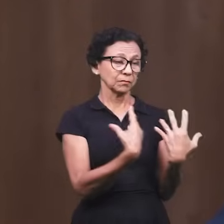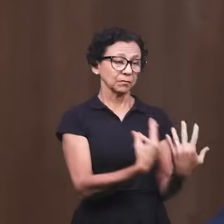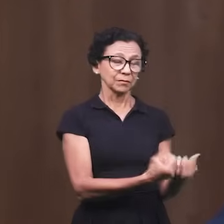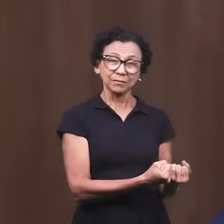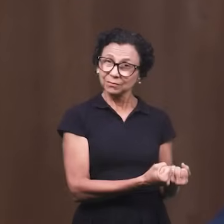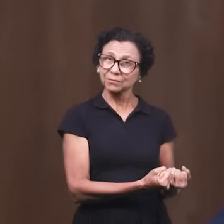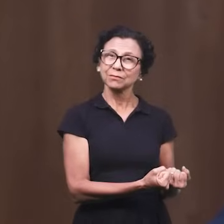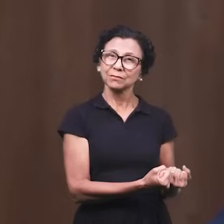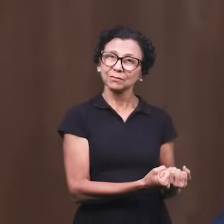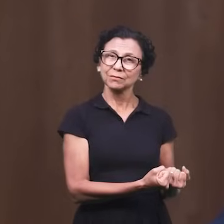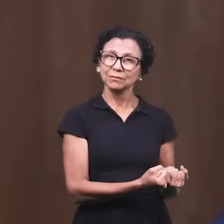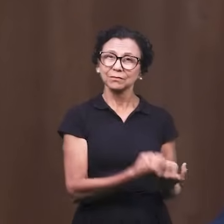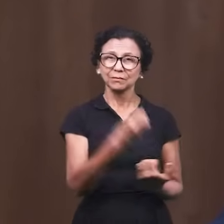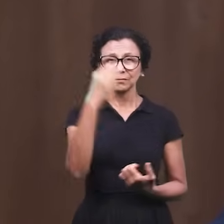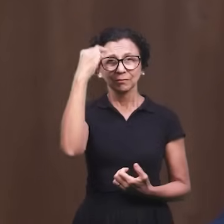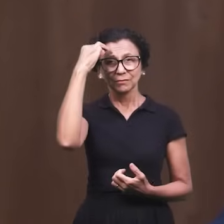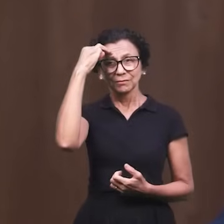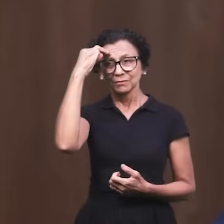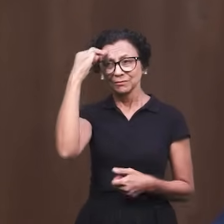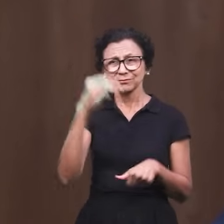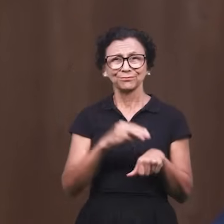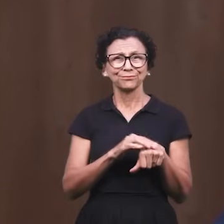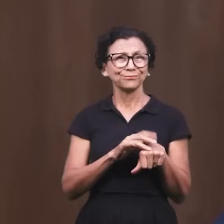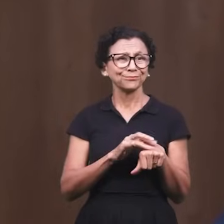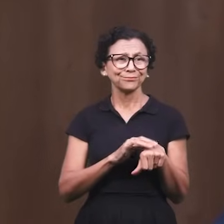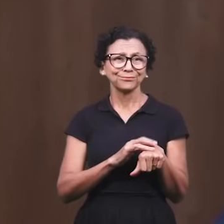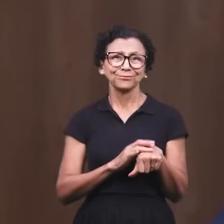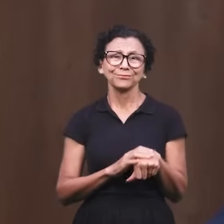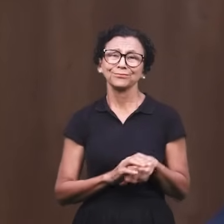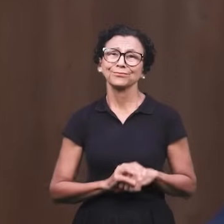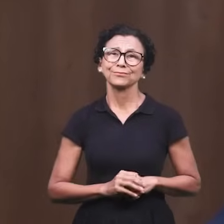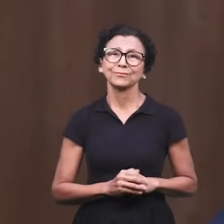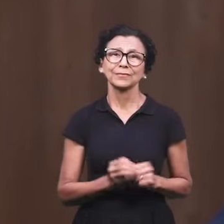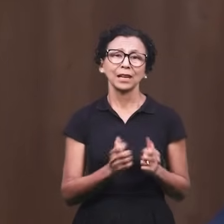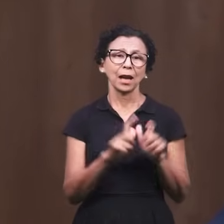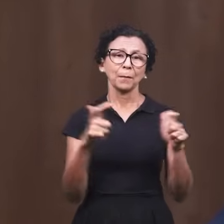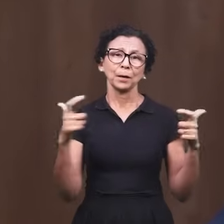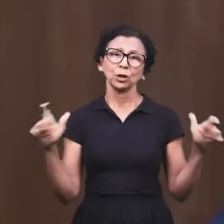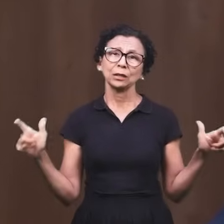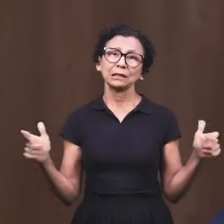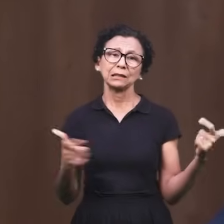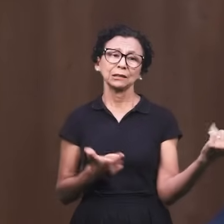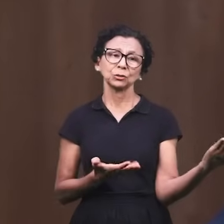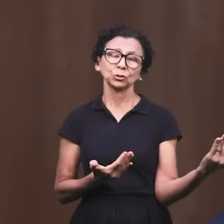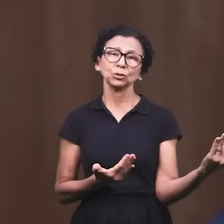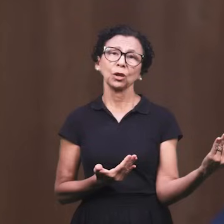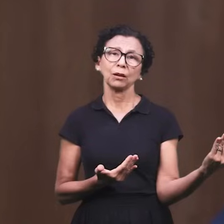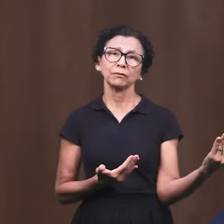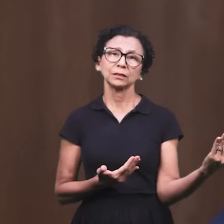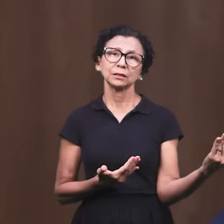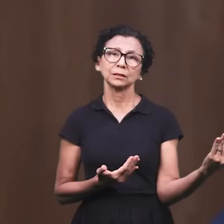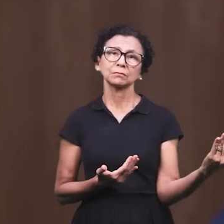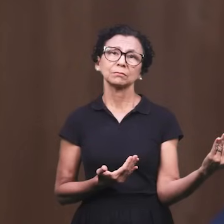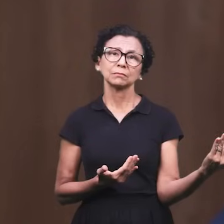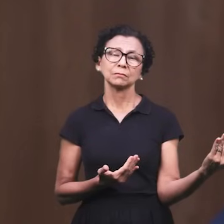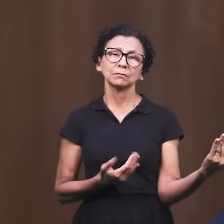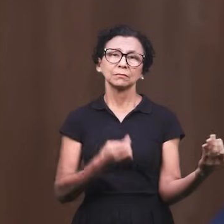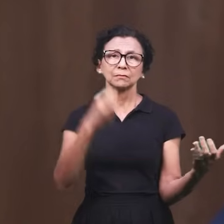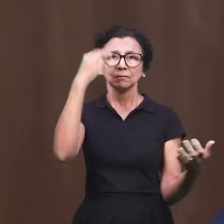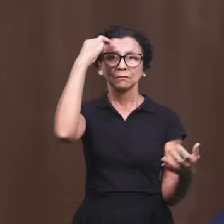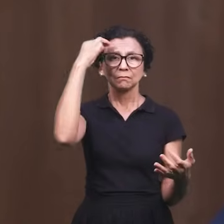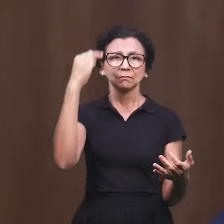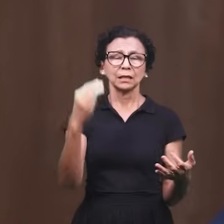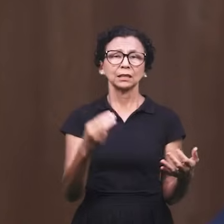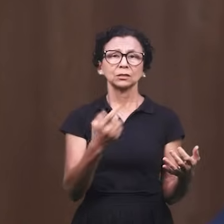este mundo, você vai ter uma mente doente, como a maior parte dos jovens de hoje tem uma mente doente. Não